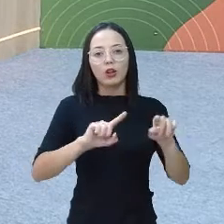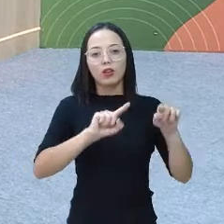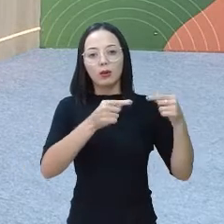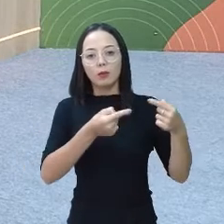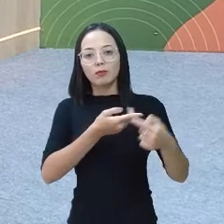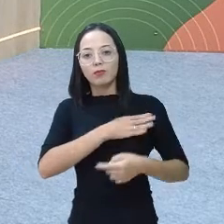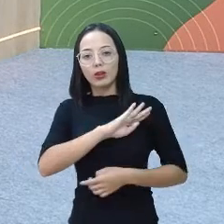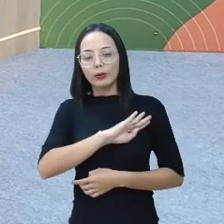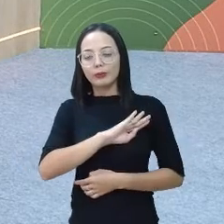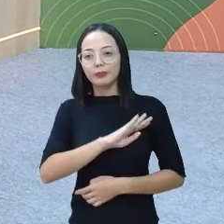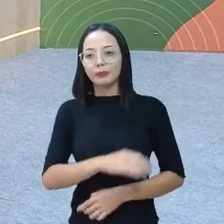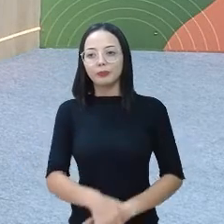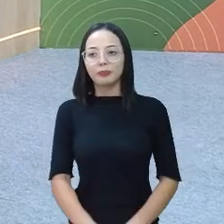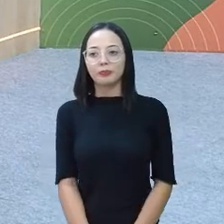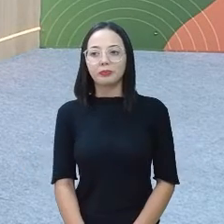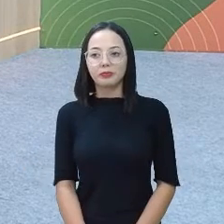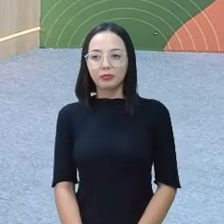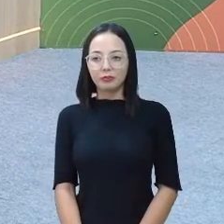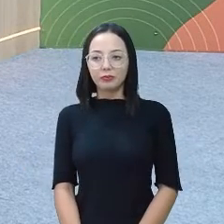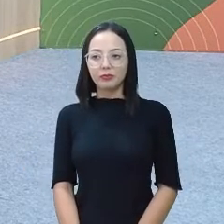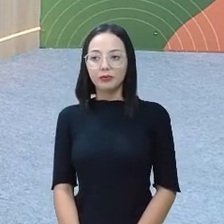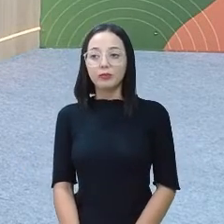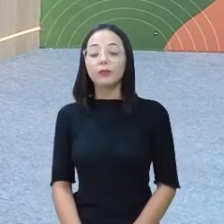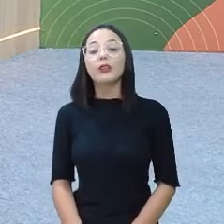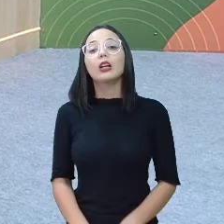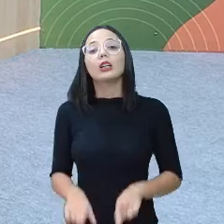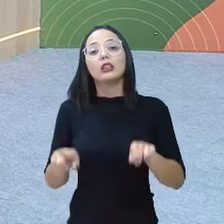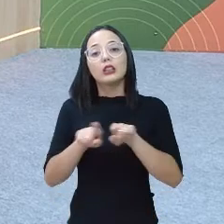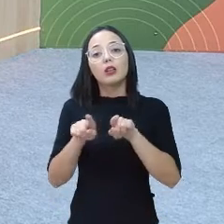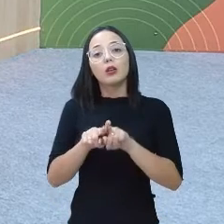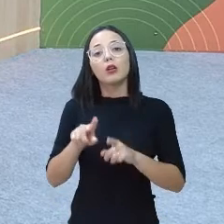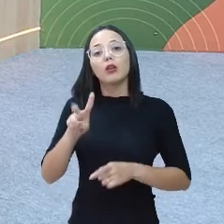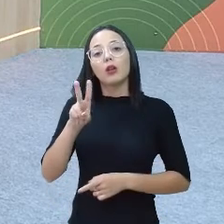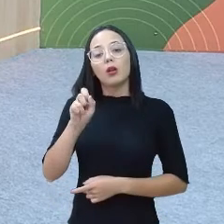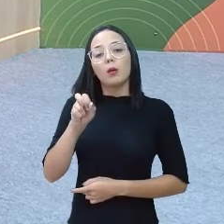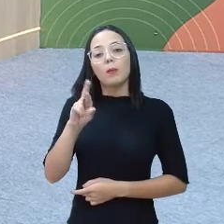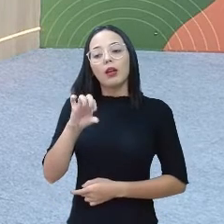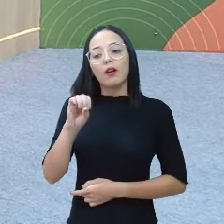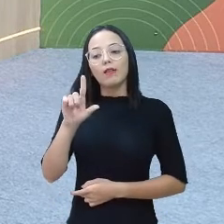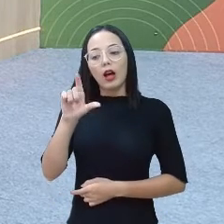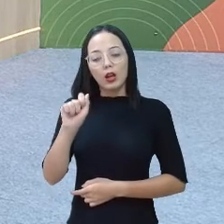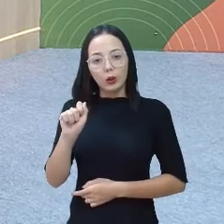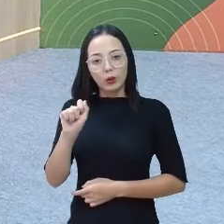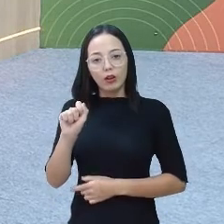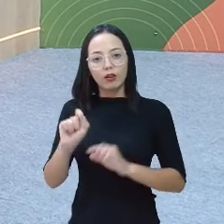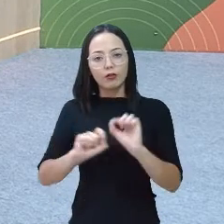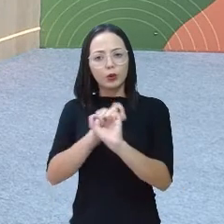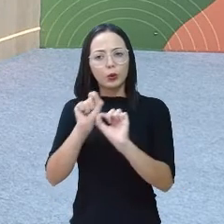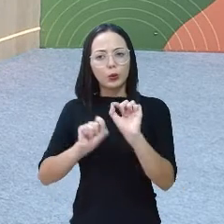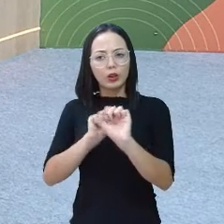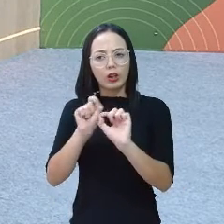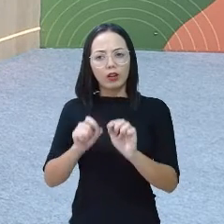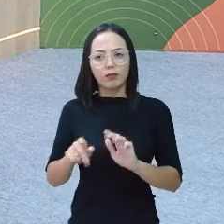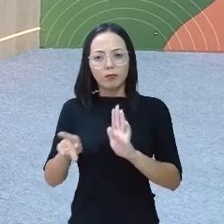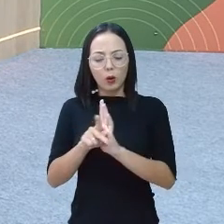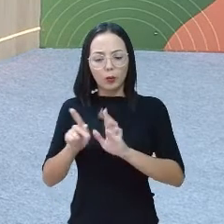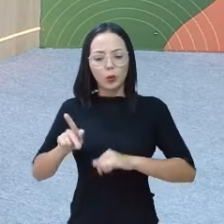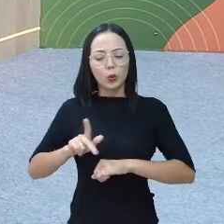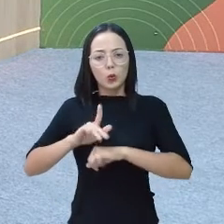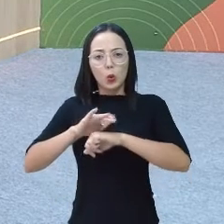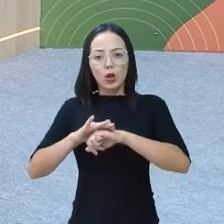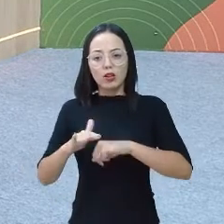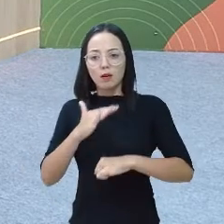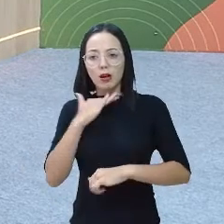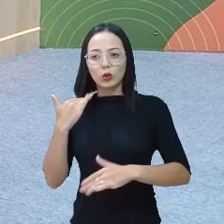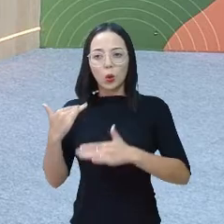né? Então, veja, a varíola, em especial, ela foi a doença mais